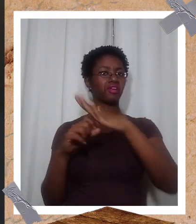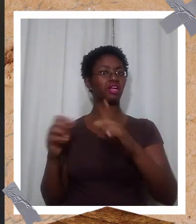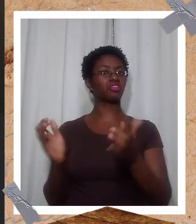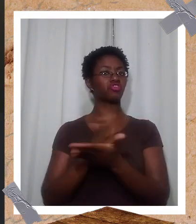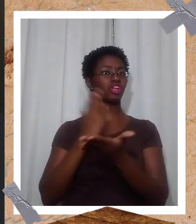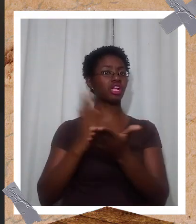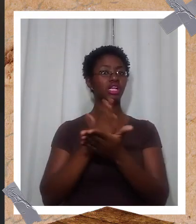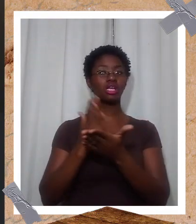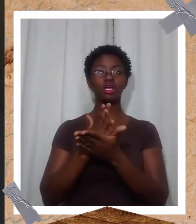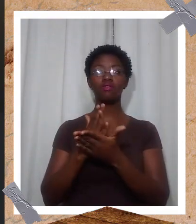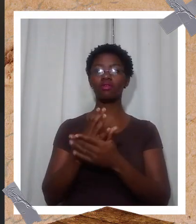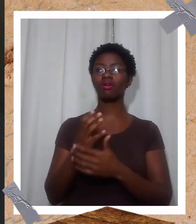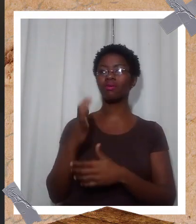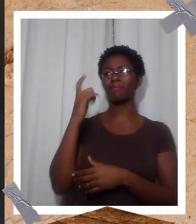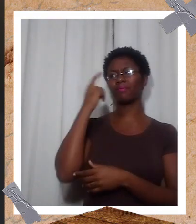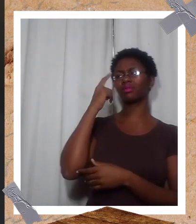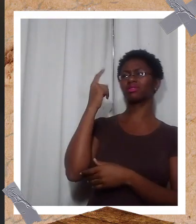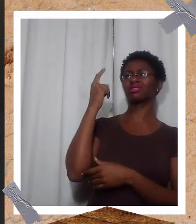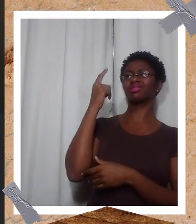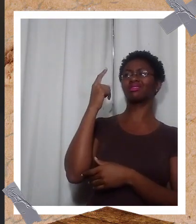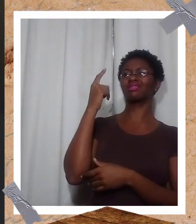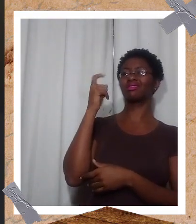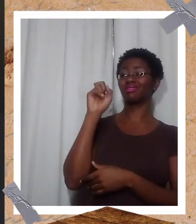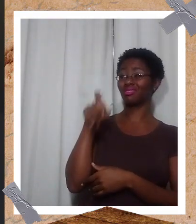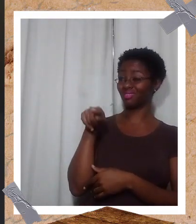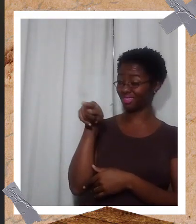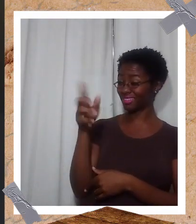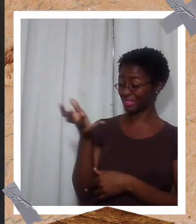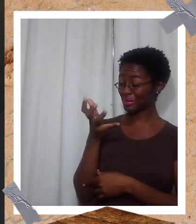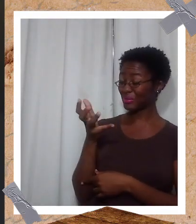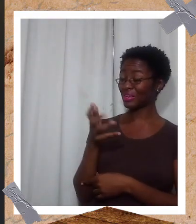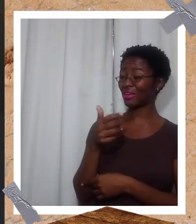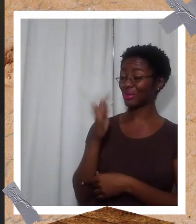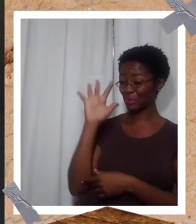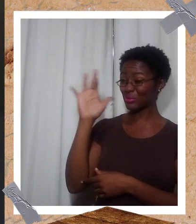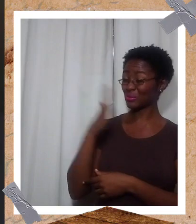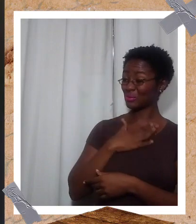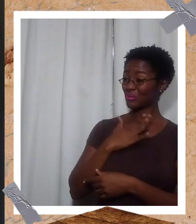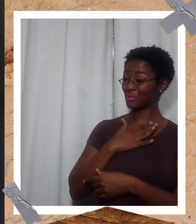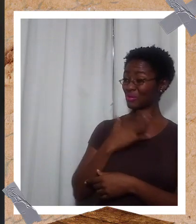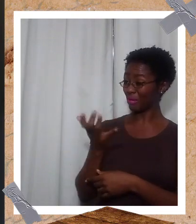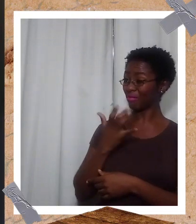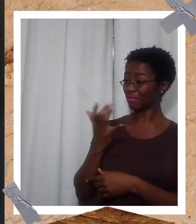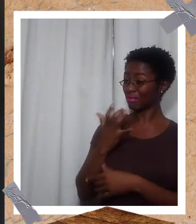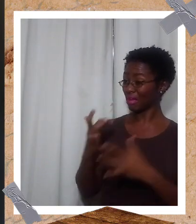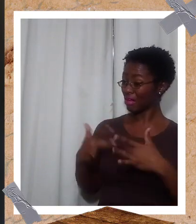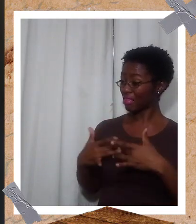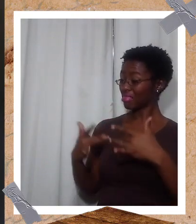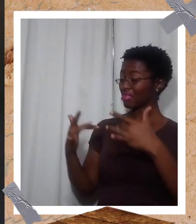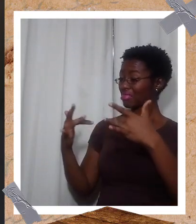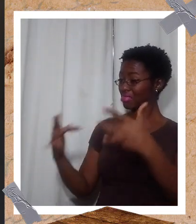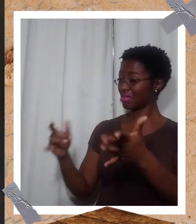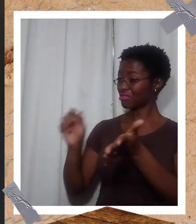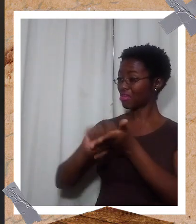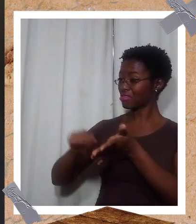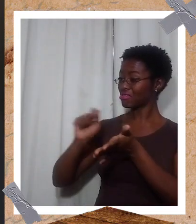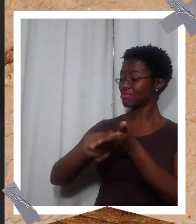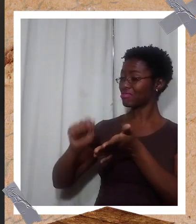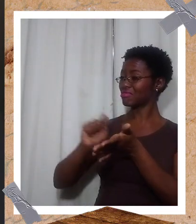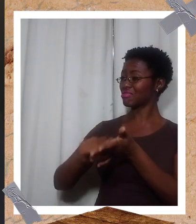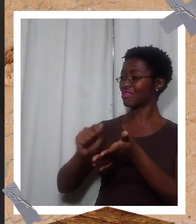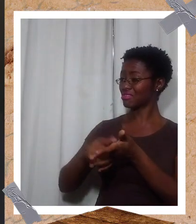é isso que eu quero para minha vida. Eu quero escrever, eu quero viver da escrita, eu quero viver numa